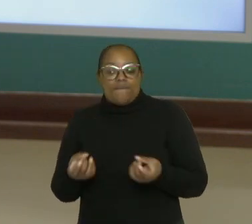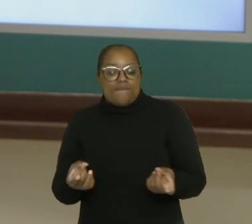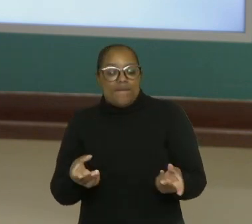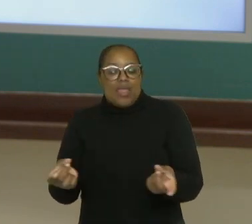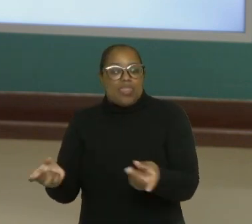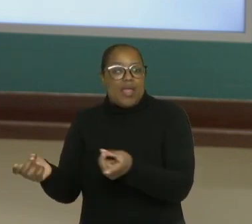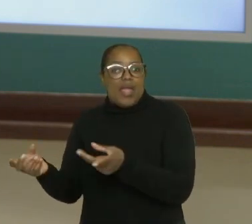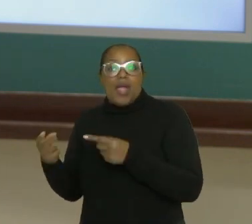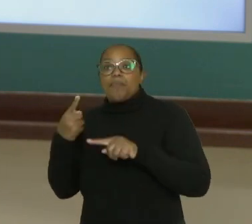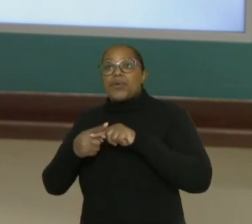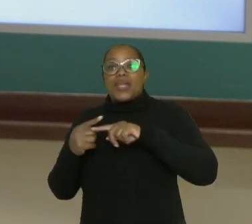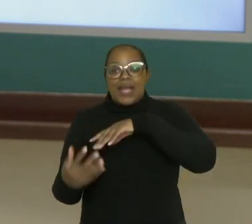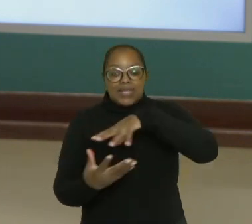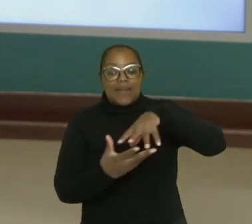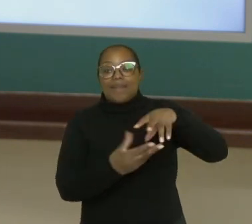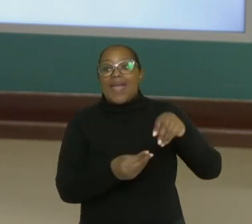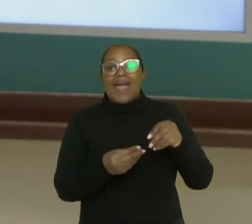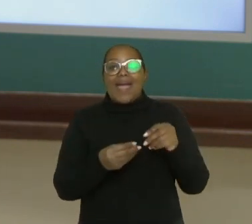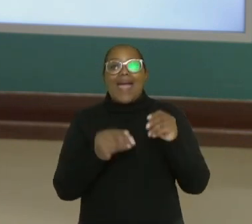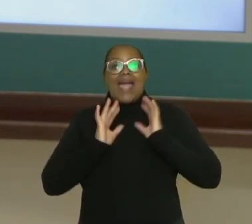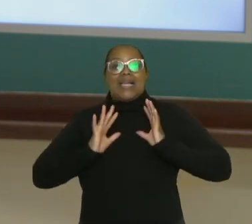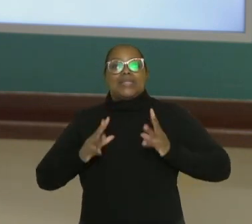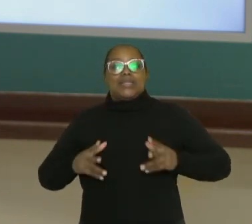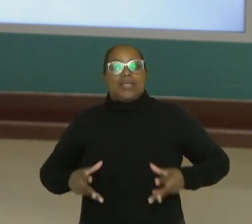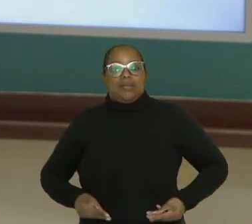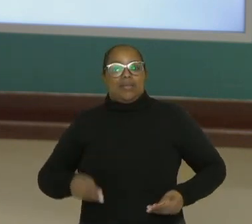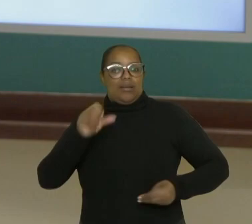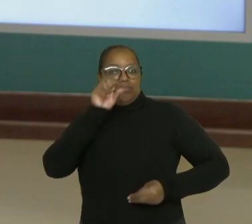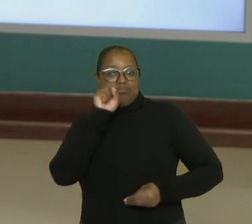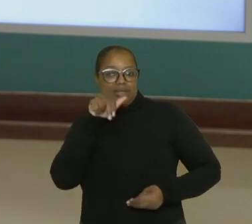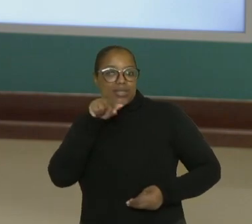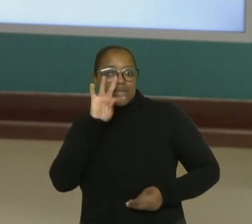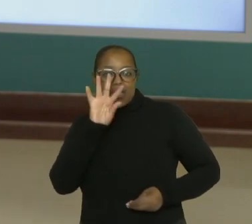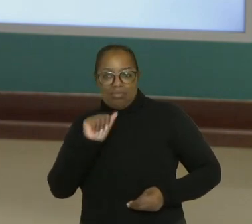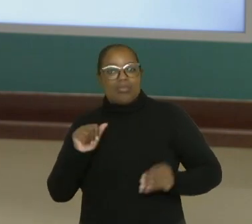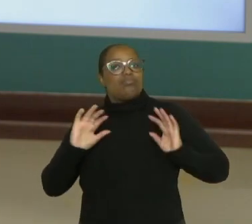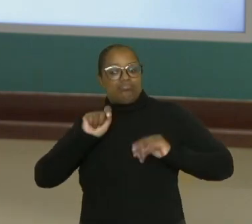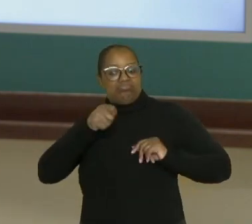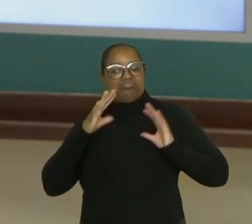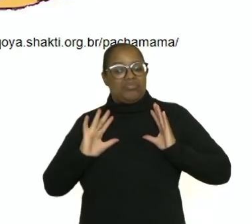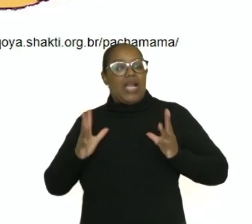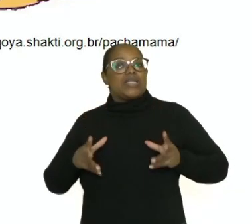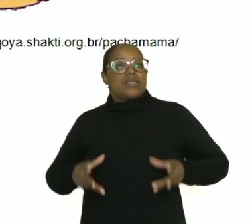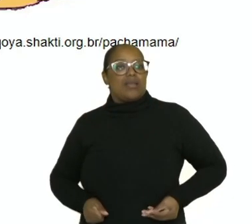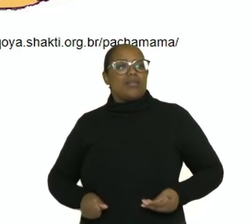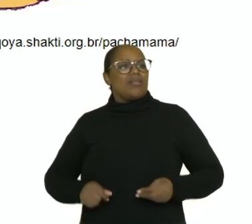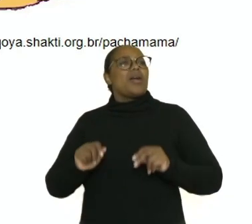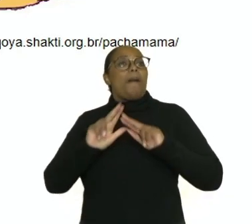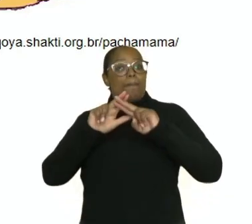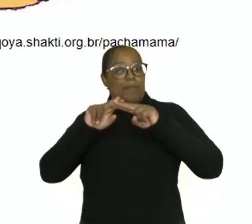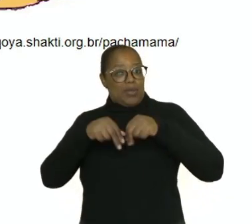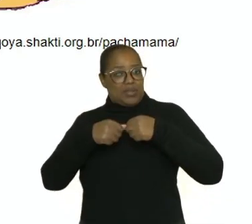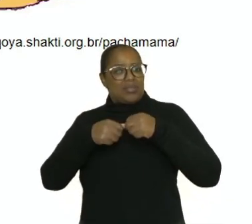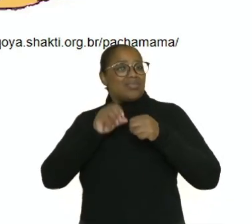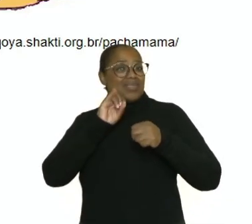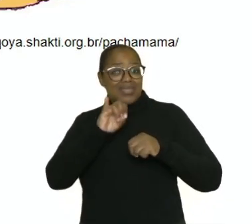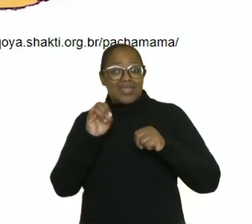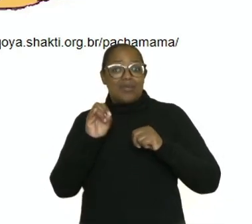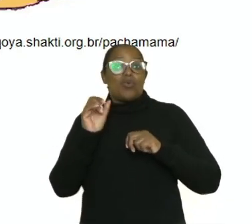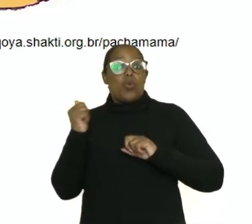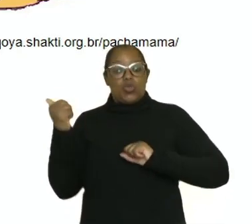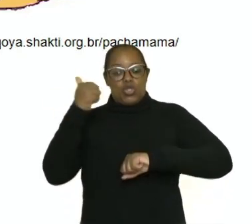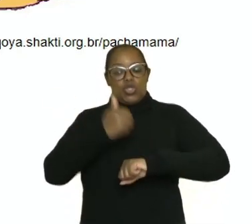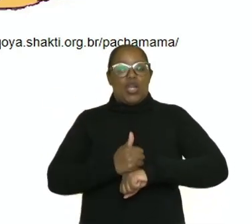porque tudo isso é sagrado para o meu povo. Ele ainda disse, portanto, quando o grande chefe em